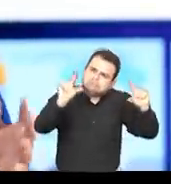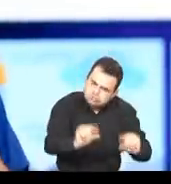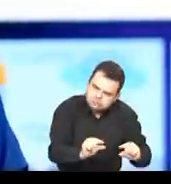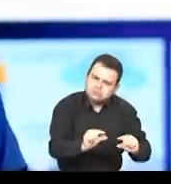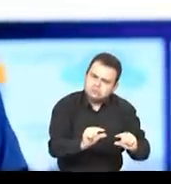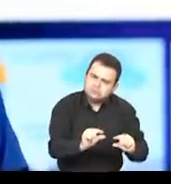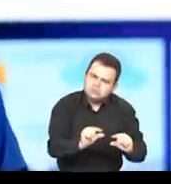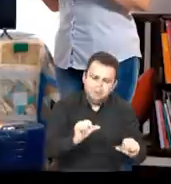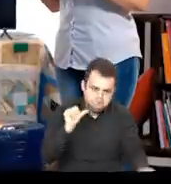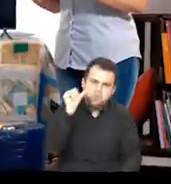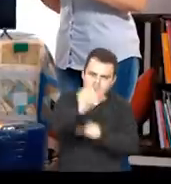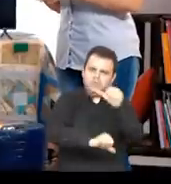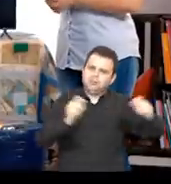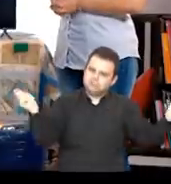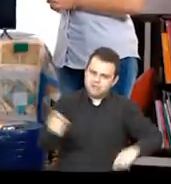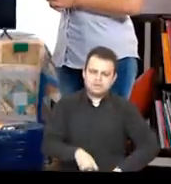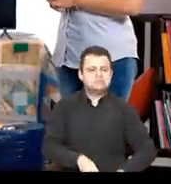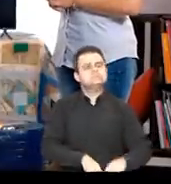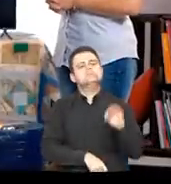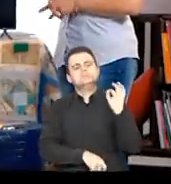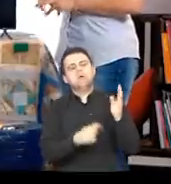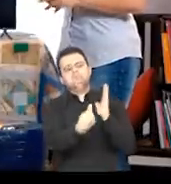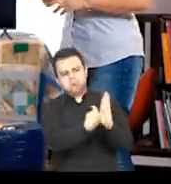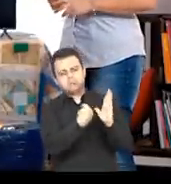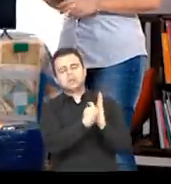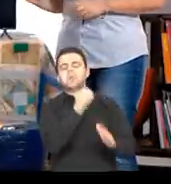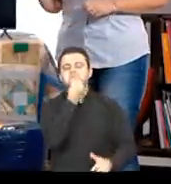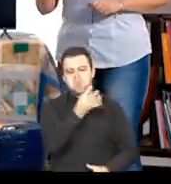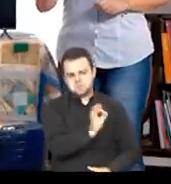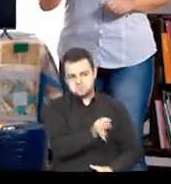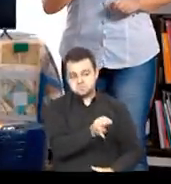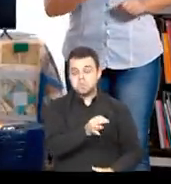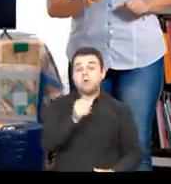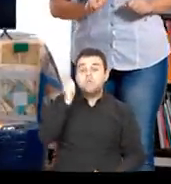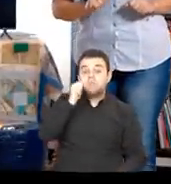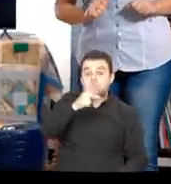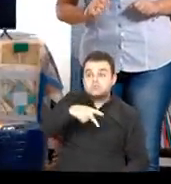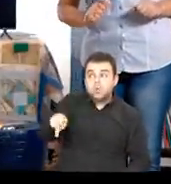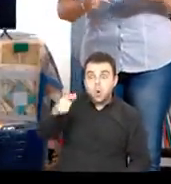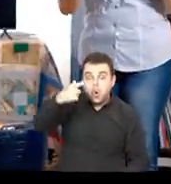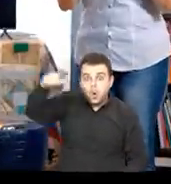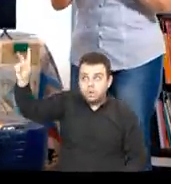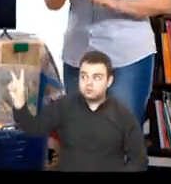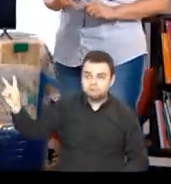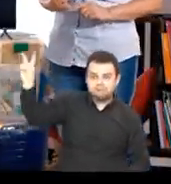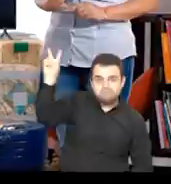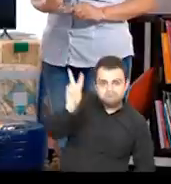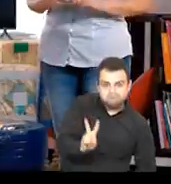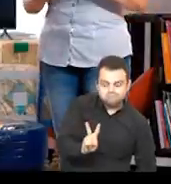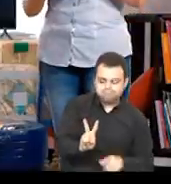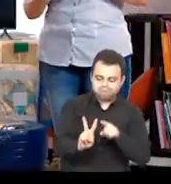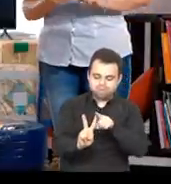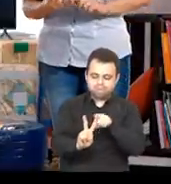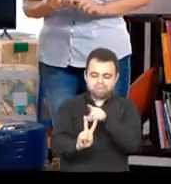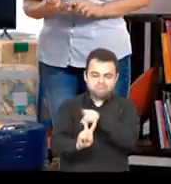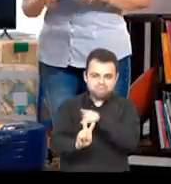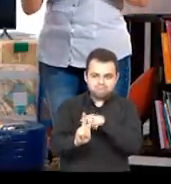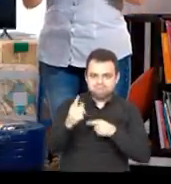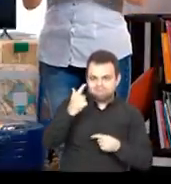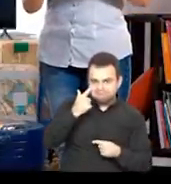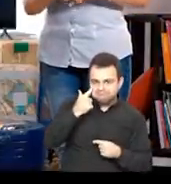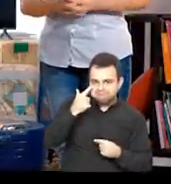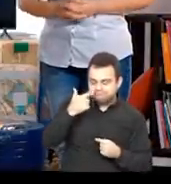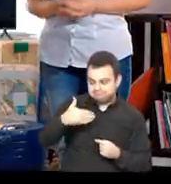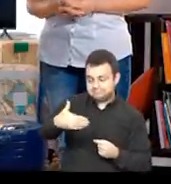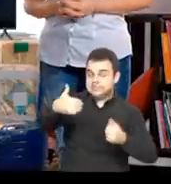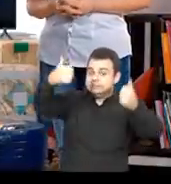essa realidade? Muito boas essas perguntas. E eu vou chamar 2 professoras, a professora Andréia e a professora Verônica,